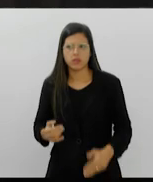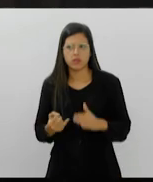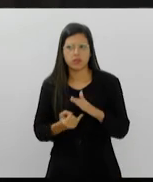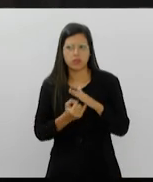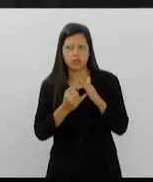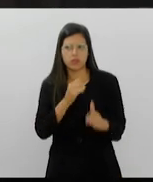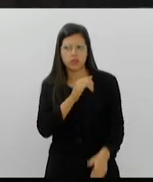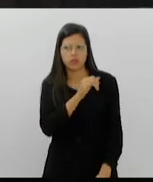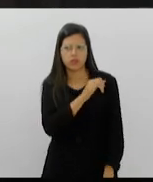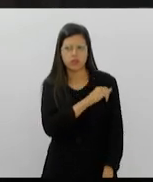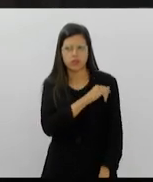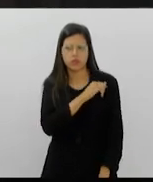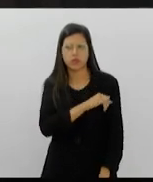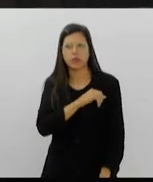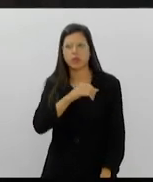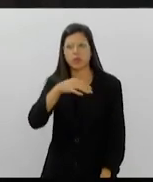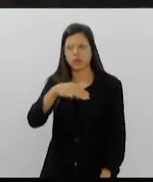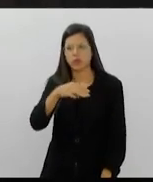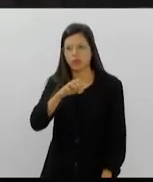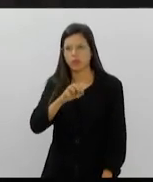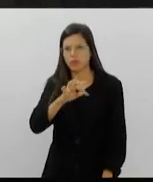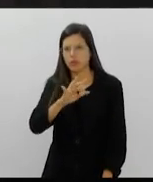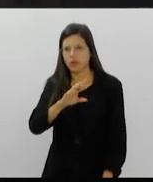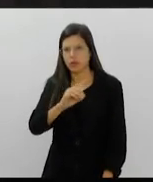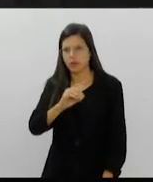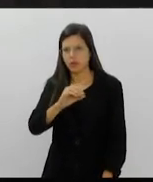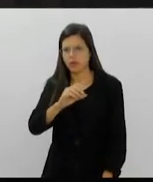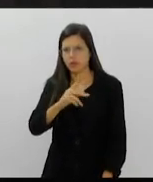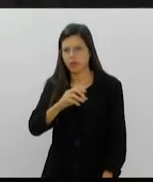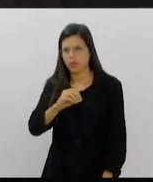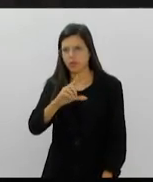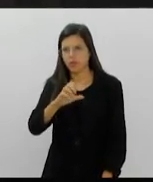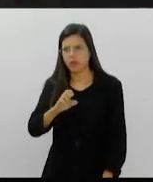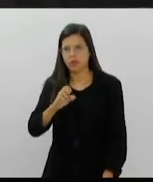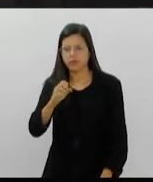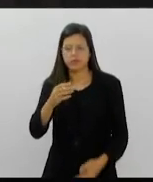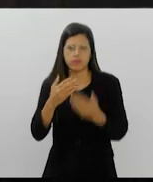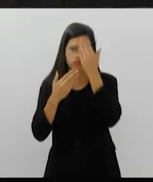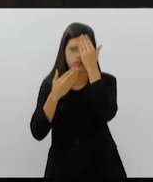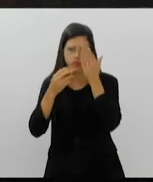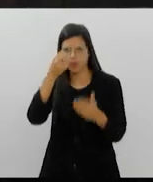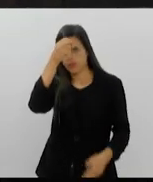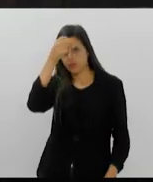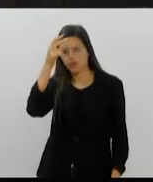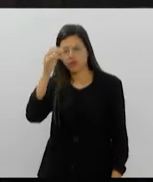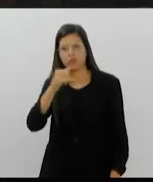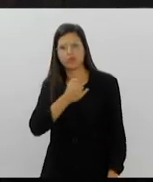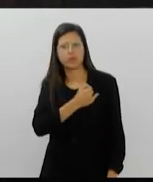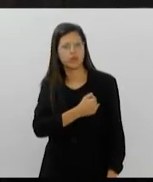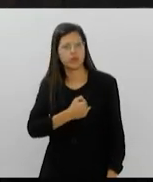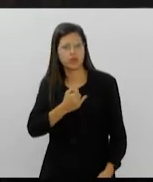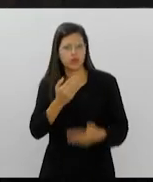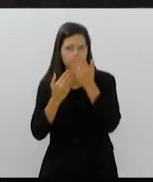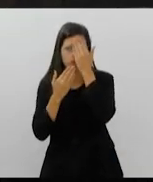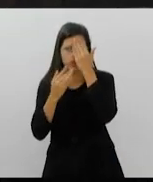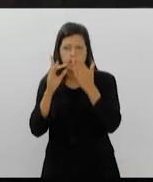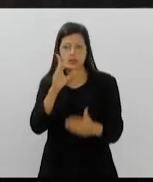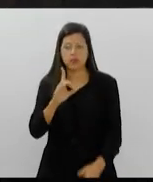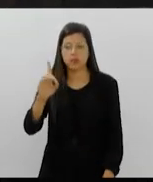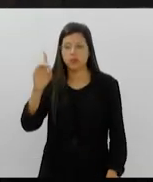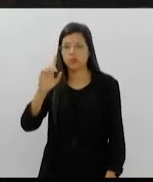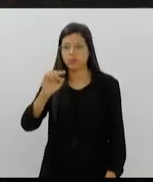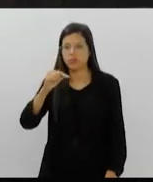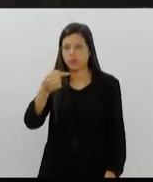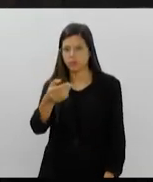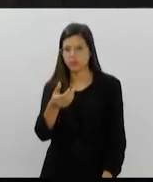agradecer ao prefeito da cidade de São João de Meriti e agradecer a Deus. E como eu, depois de 6